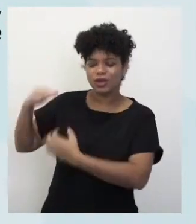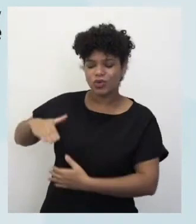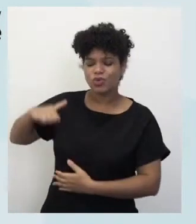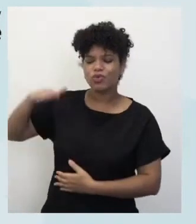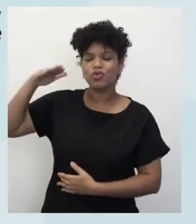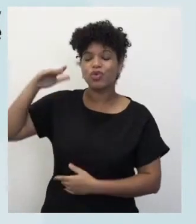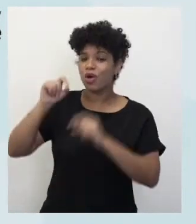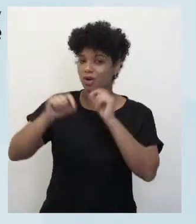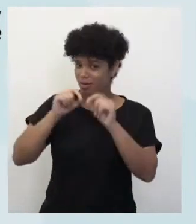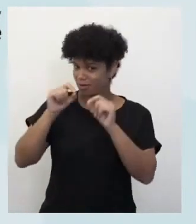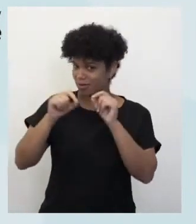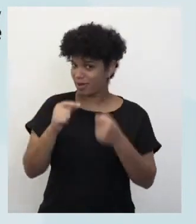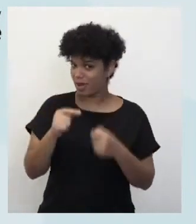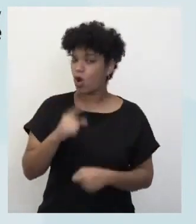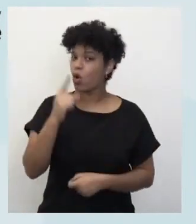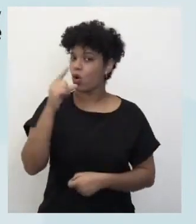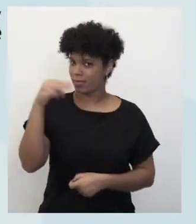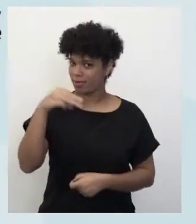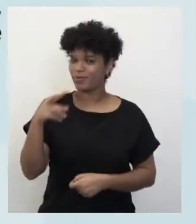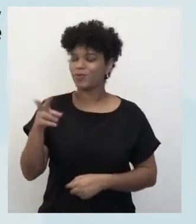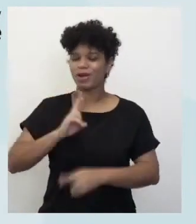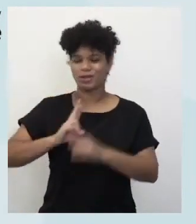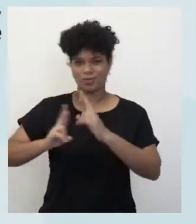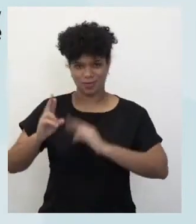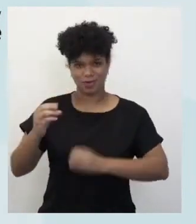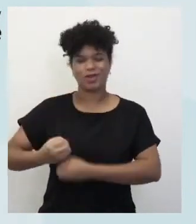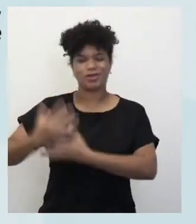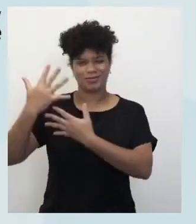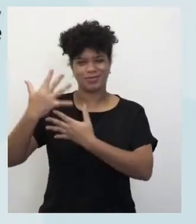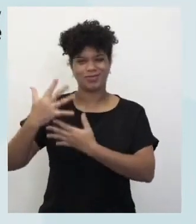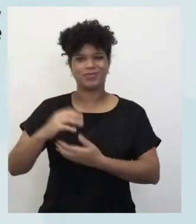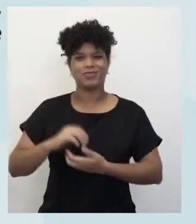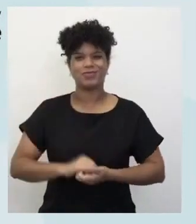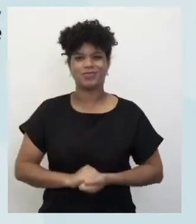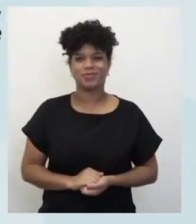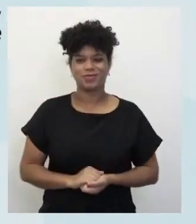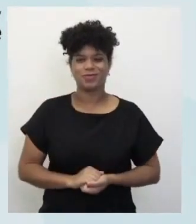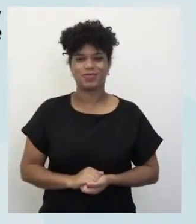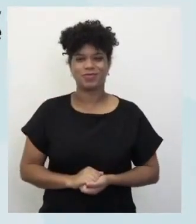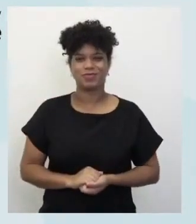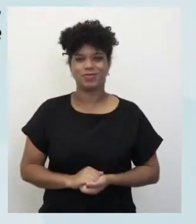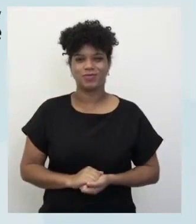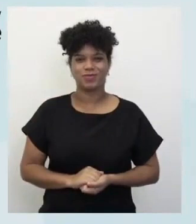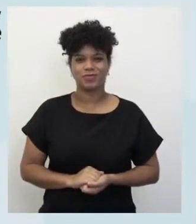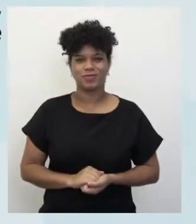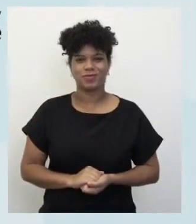ancestrais. Vocês vão ter um minutinho para responder para a gente aqui no chat. A gente volta já.